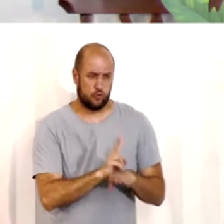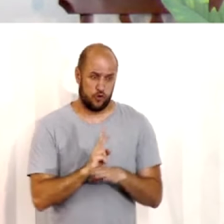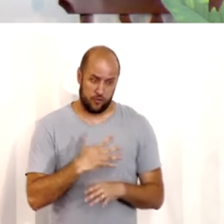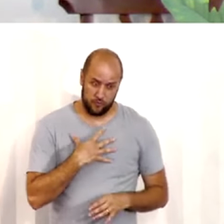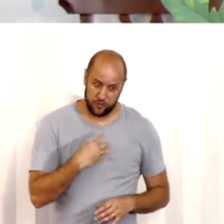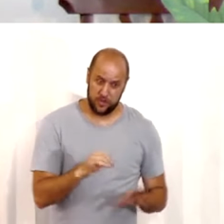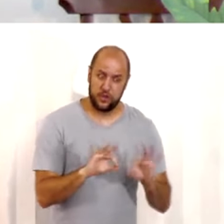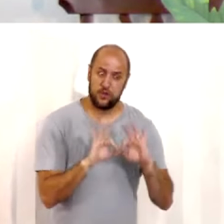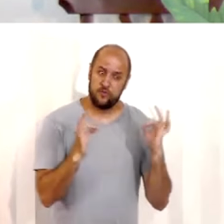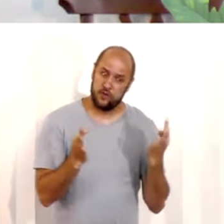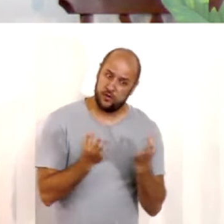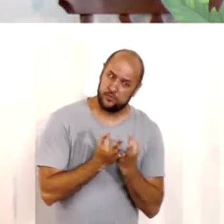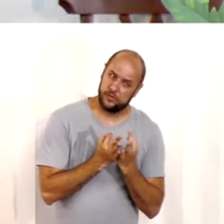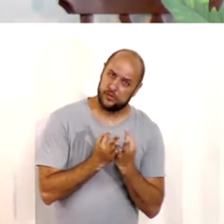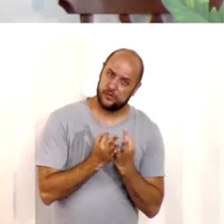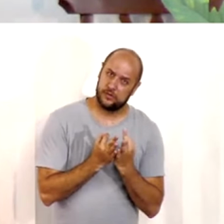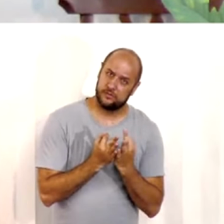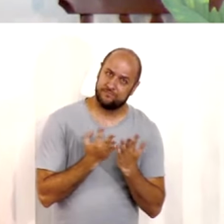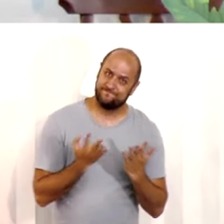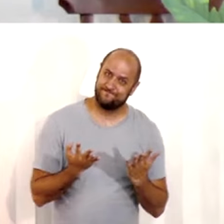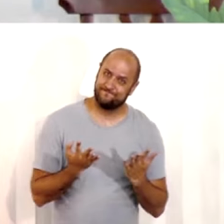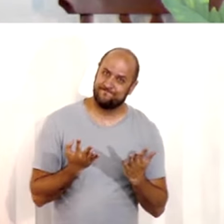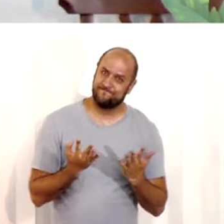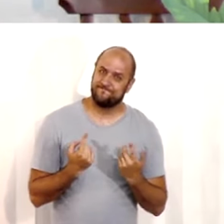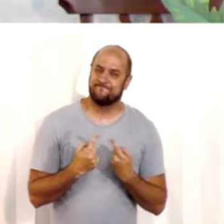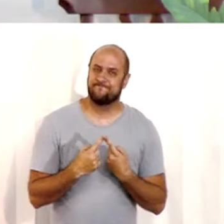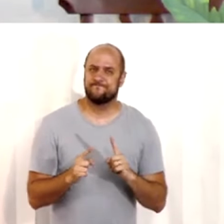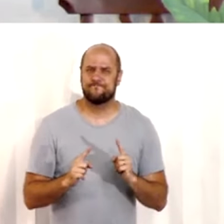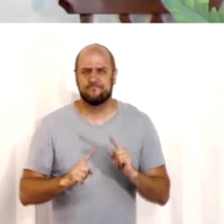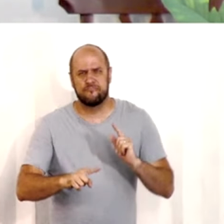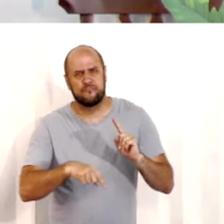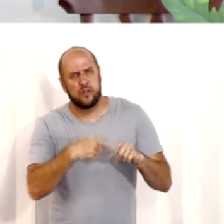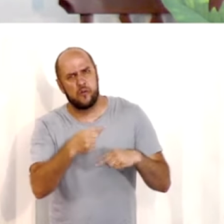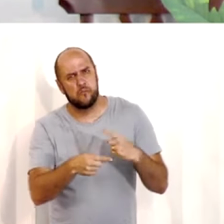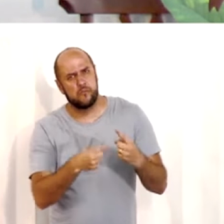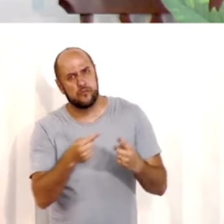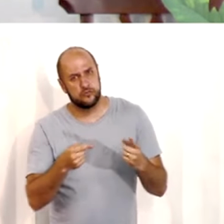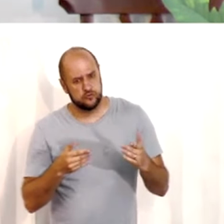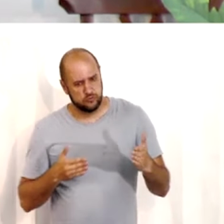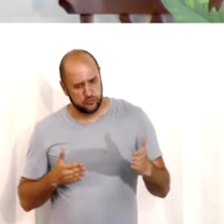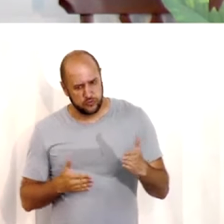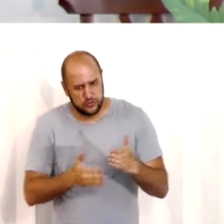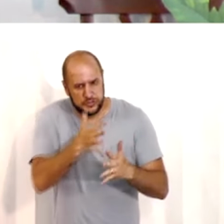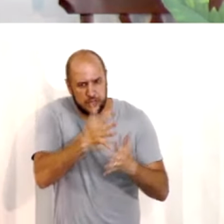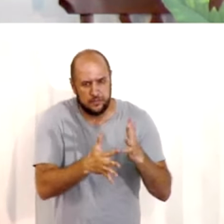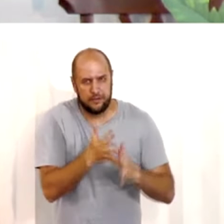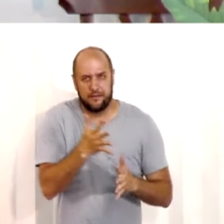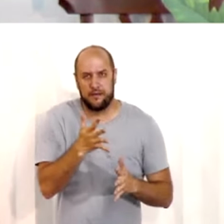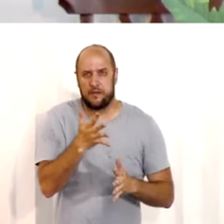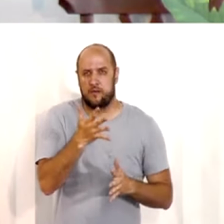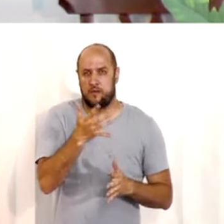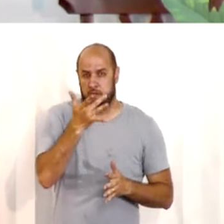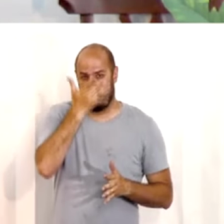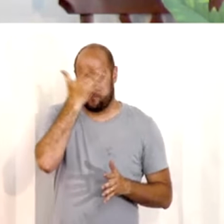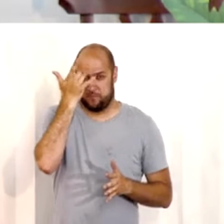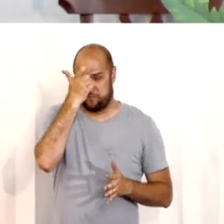até que ele foi interceptado por alguém muito pior que Gargamel, muito pior que o cruel,